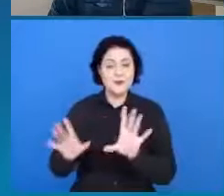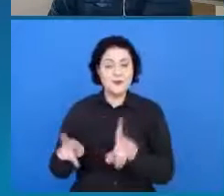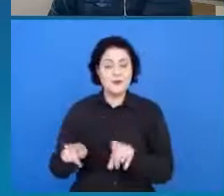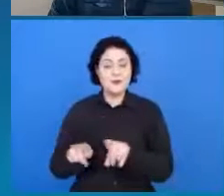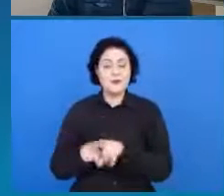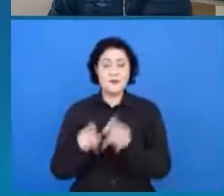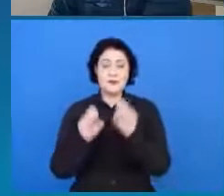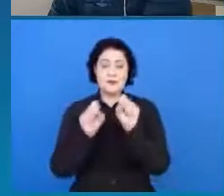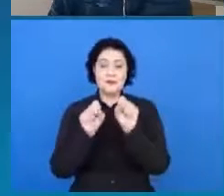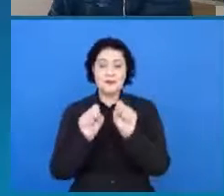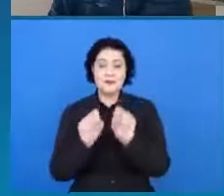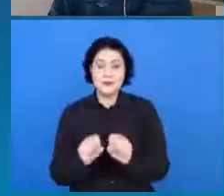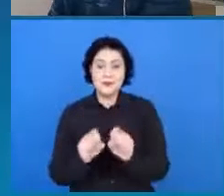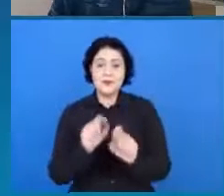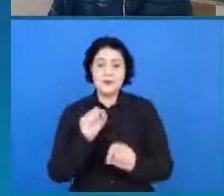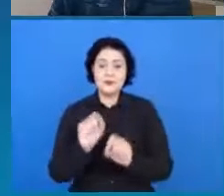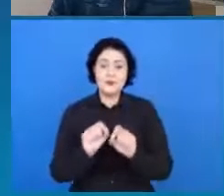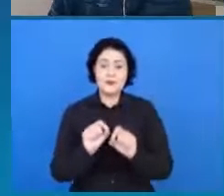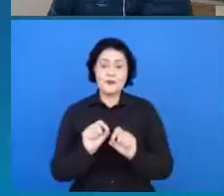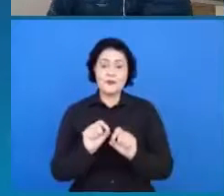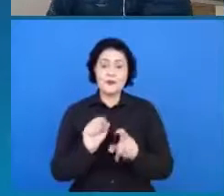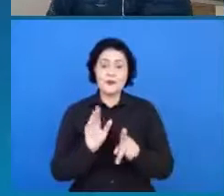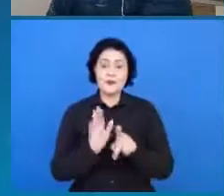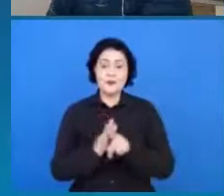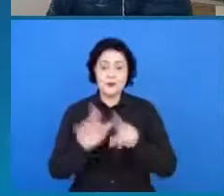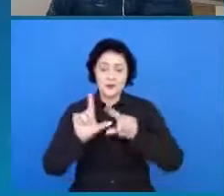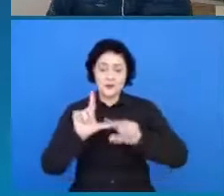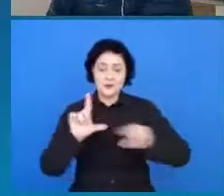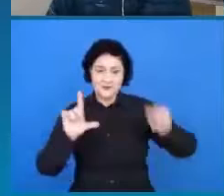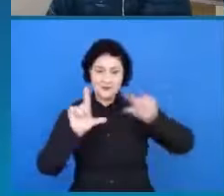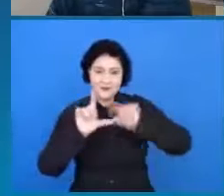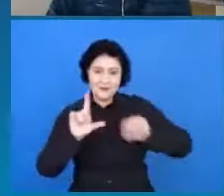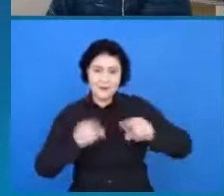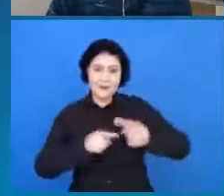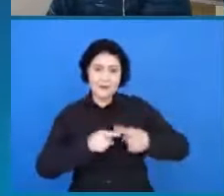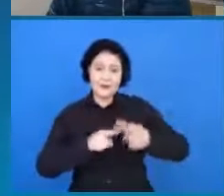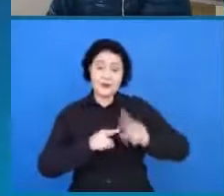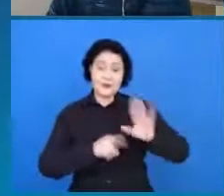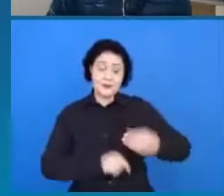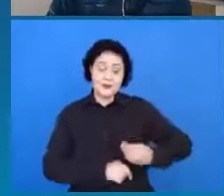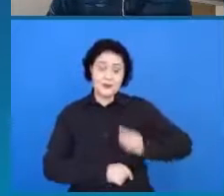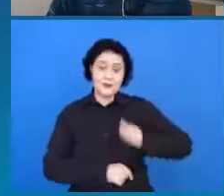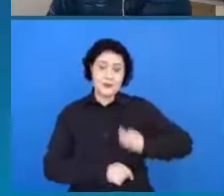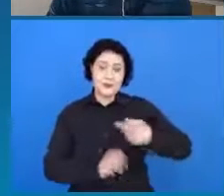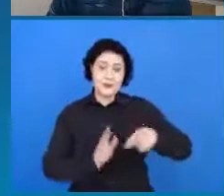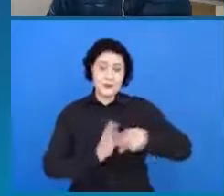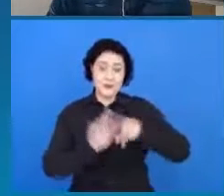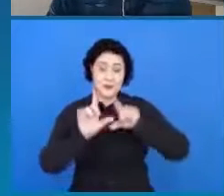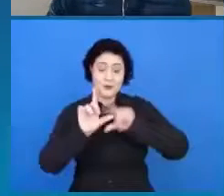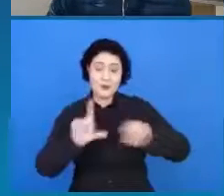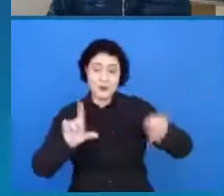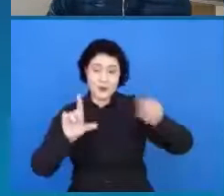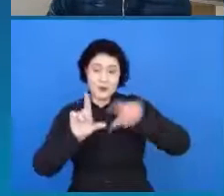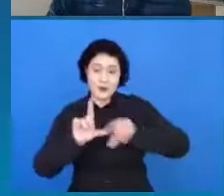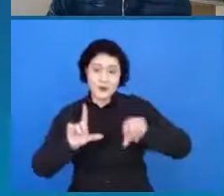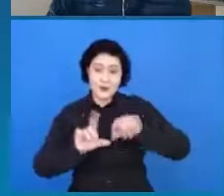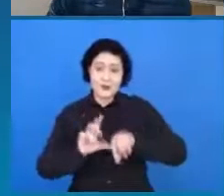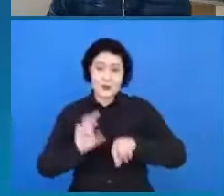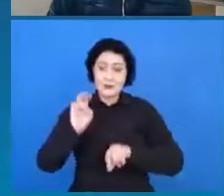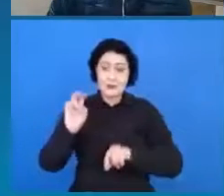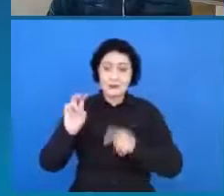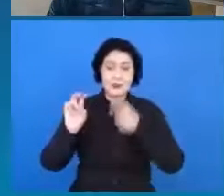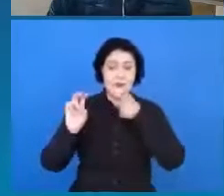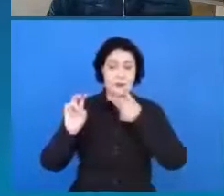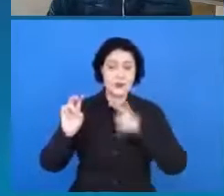poderão acionar as legendas porque ele já estará com as legendas nos cinco